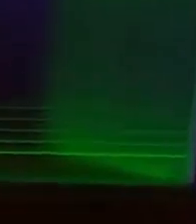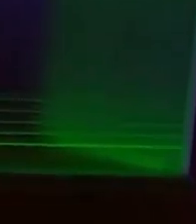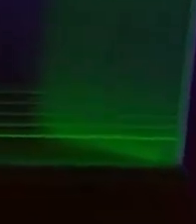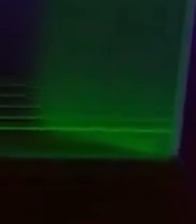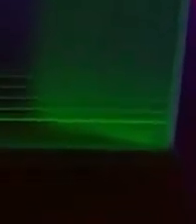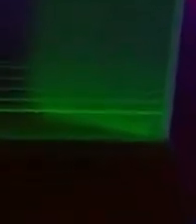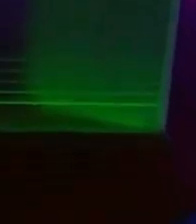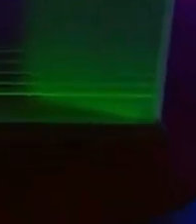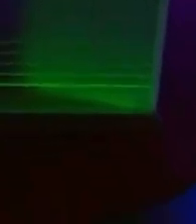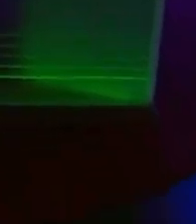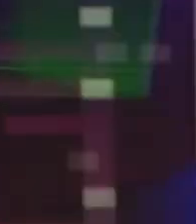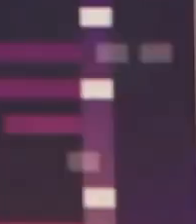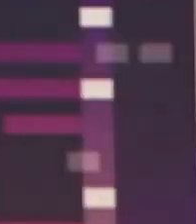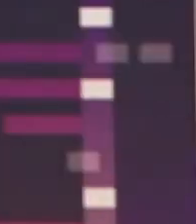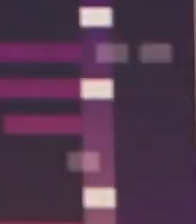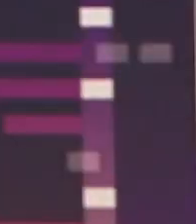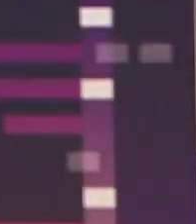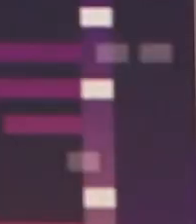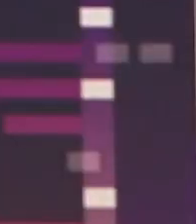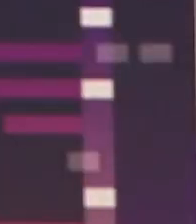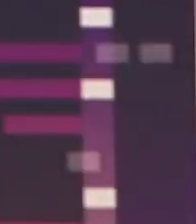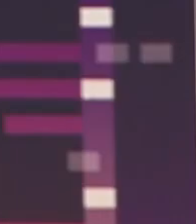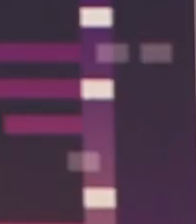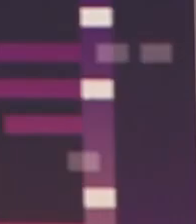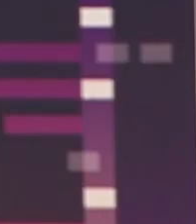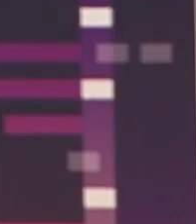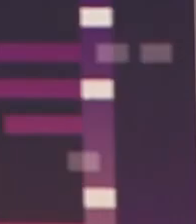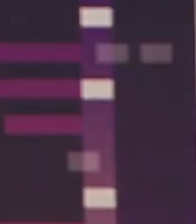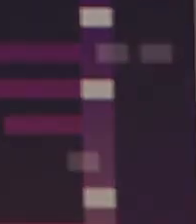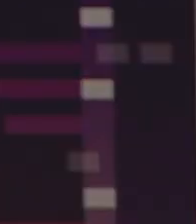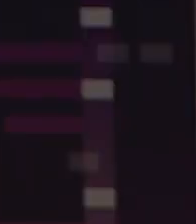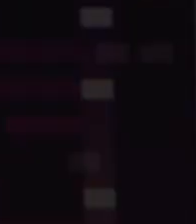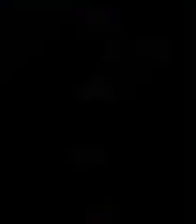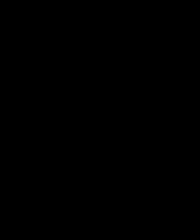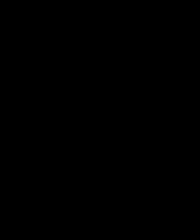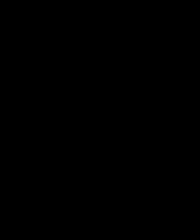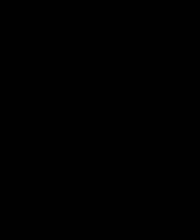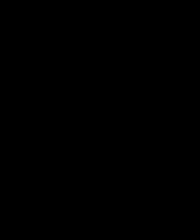E terminado mais um debate a caminho das legislativas.